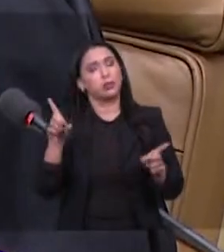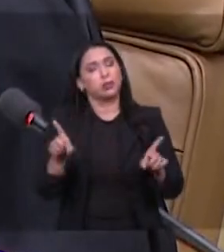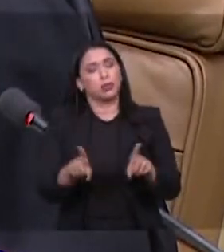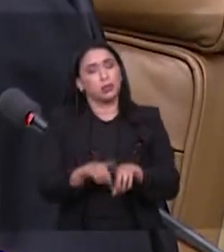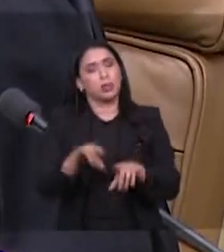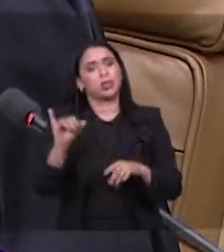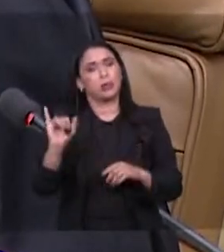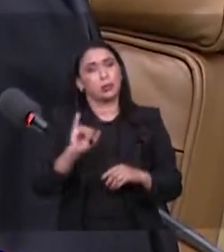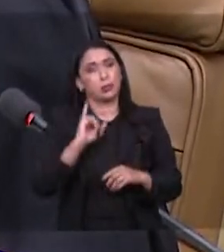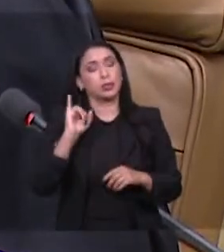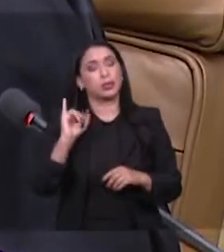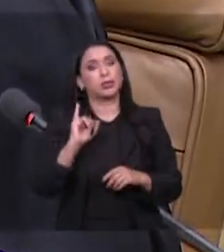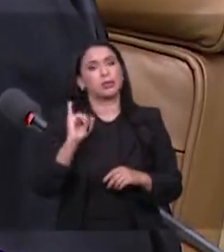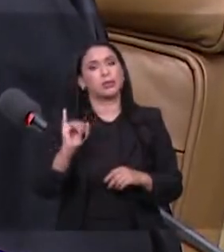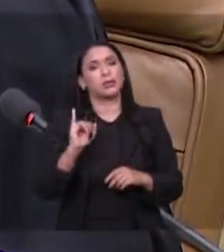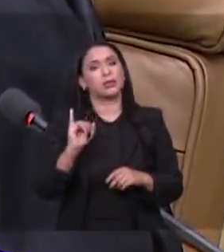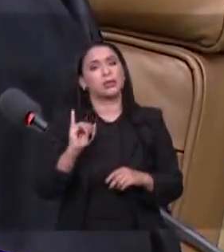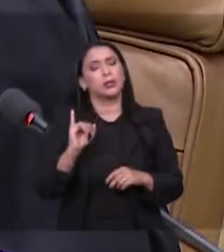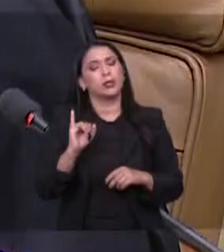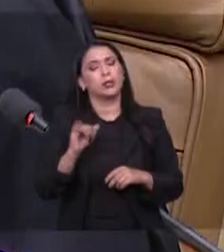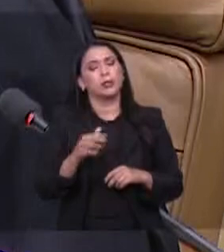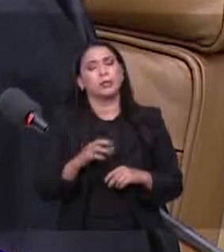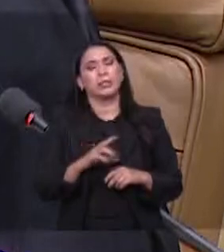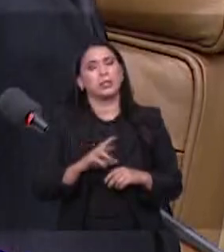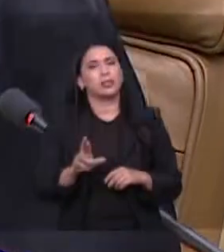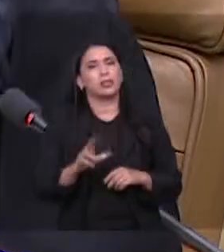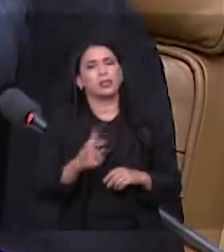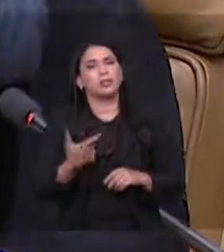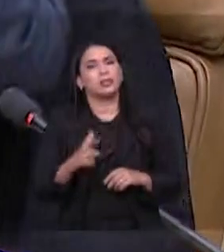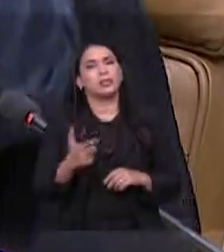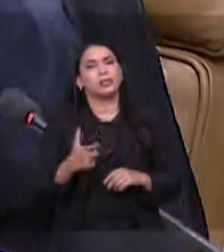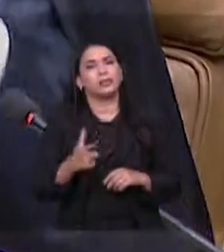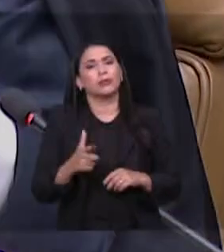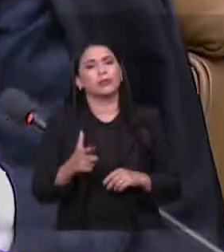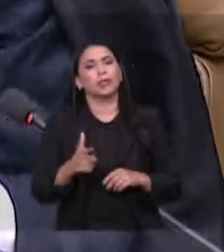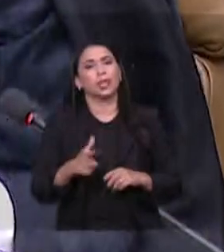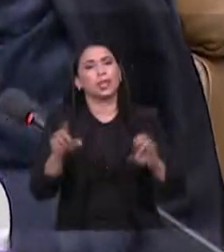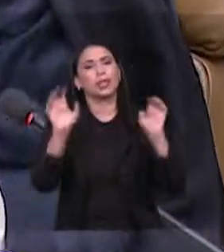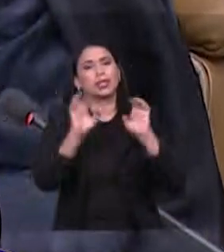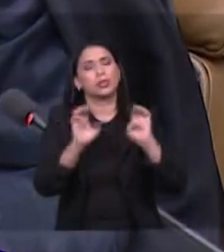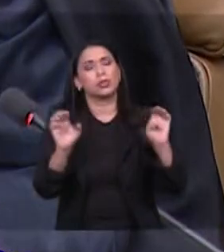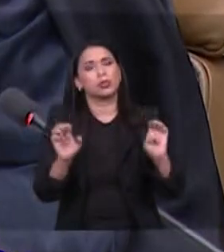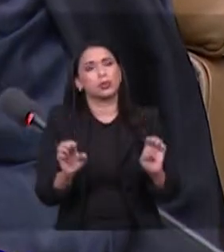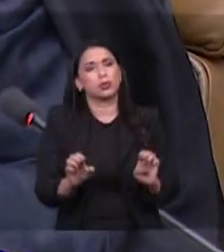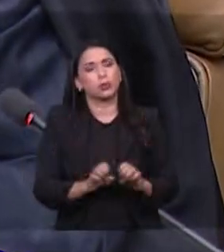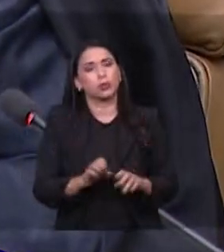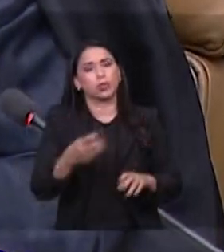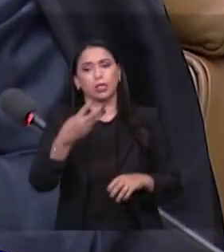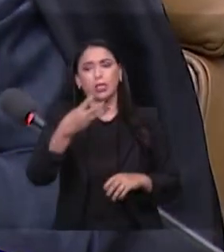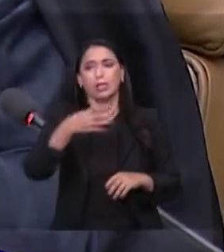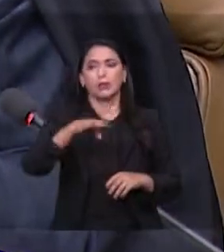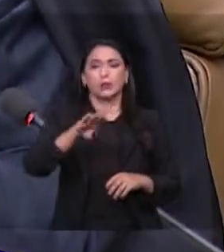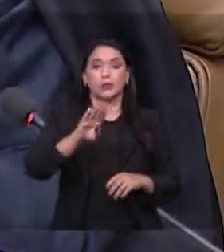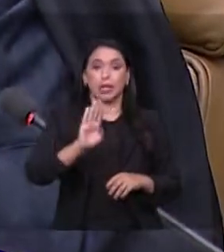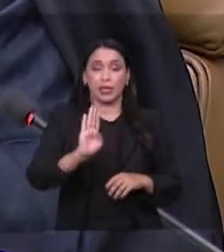importantes, mas elas não têm essa configuração estrutural do 3B,